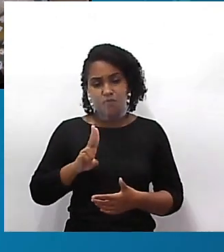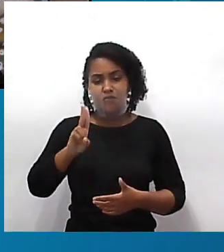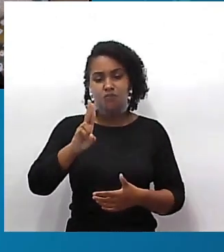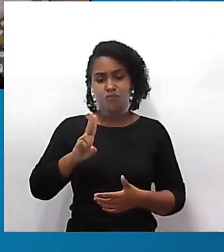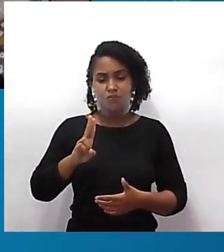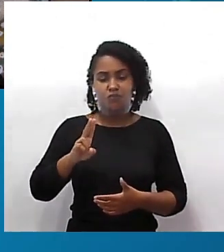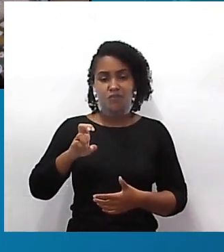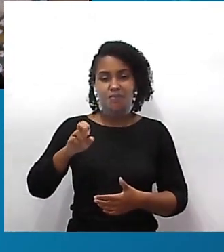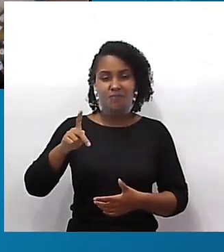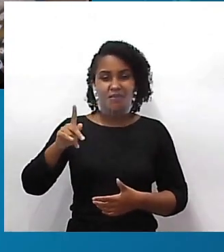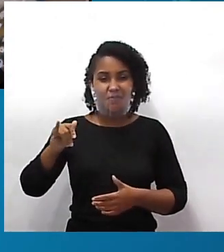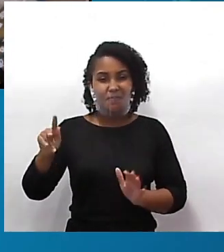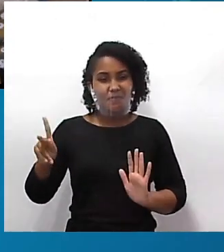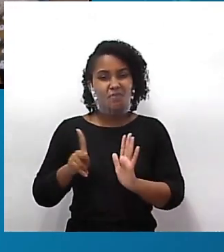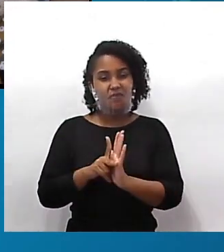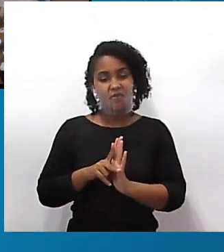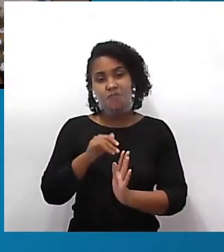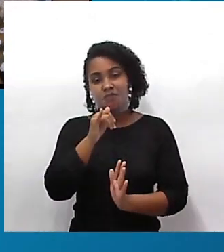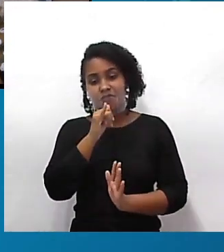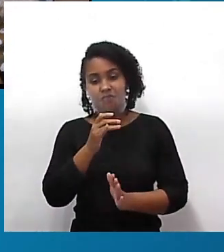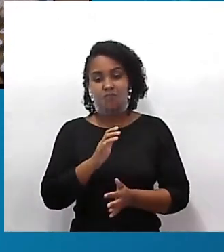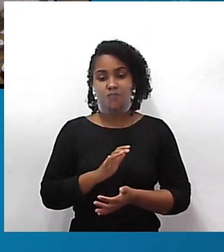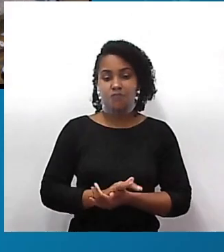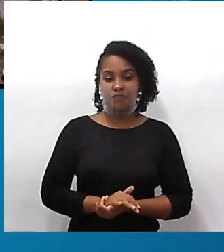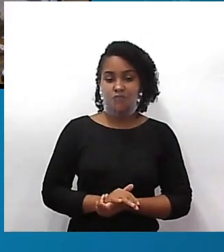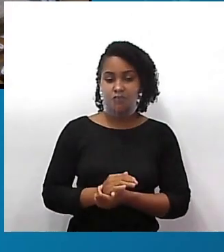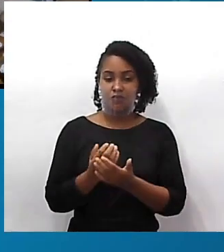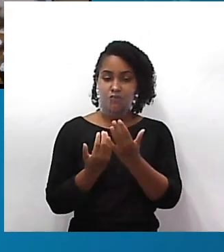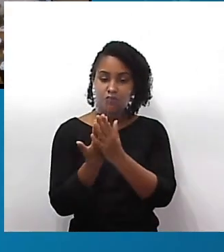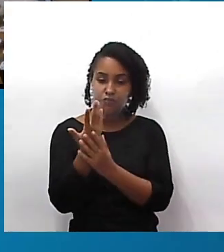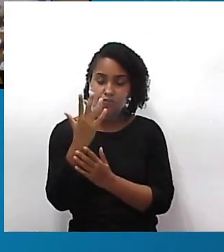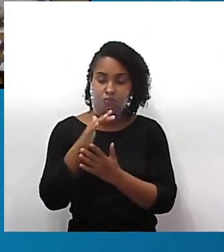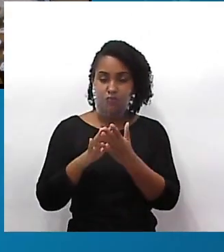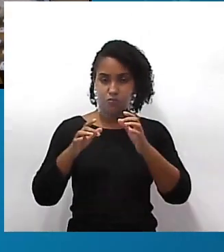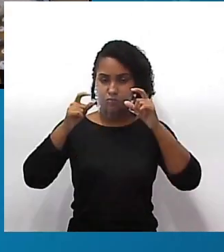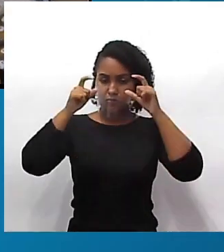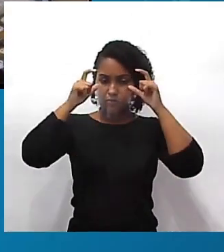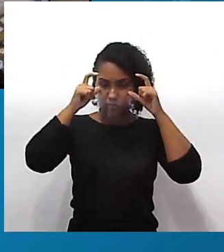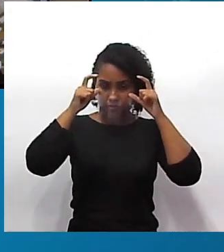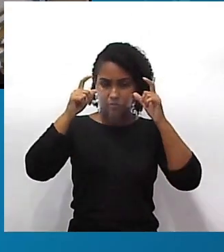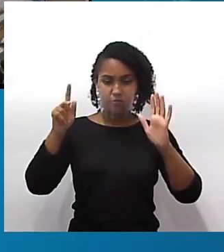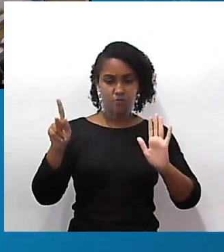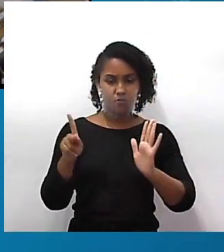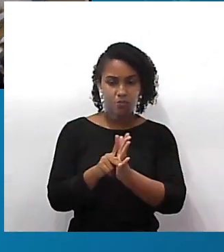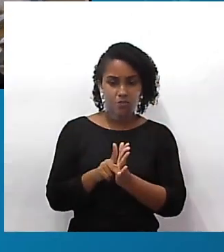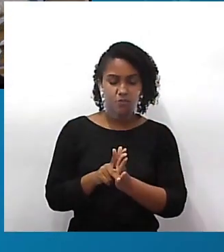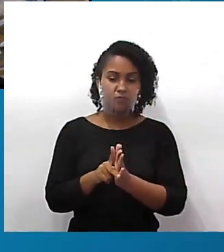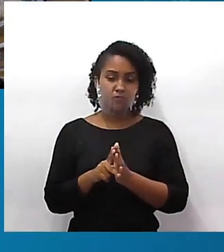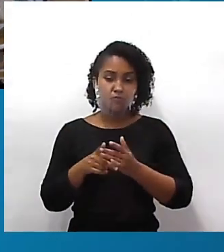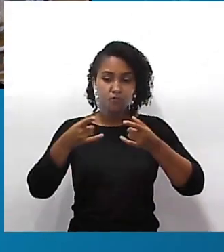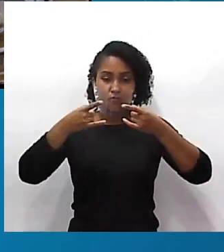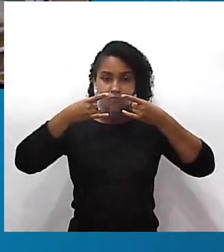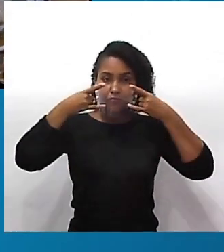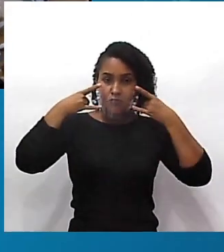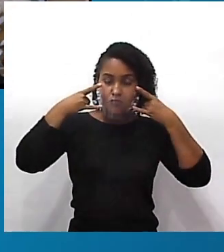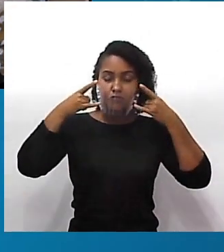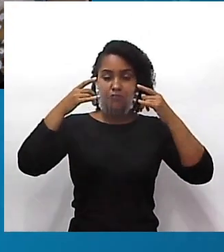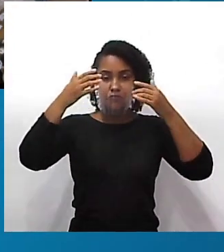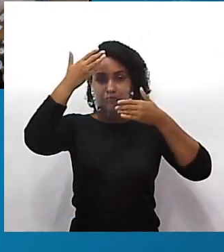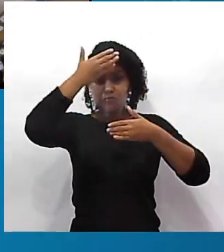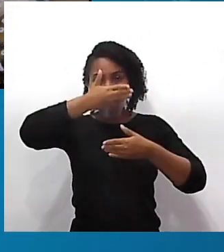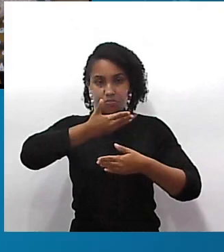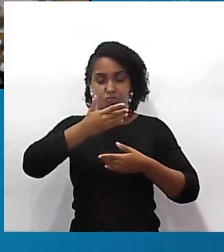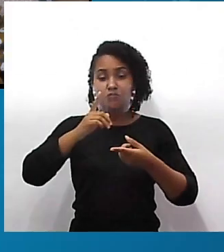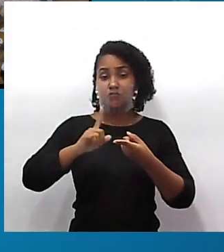EPIs apropriados, como, por exemplo, luvas, óculos de proteção, protetores faciais